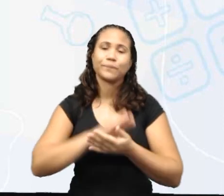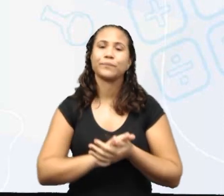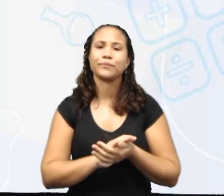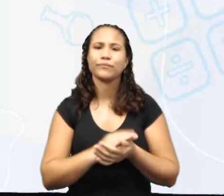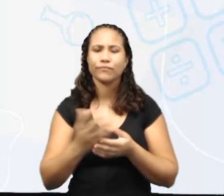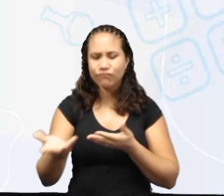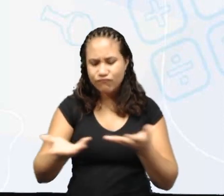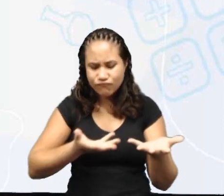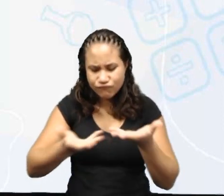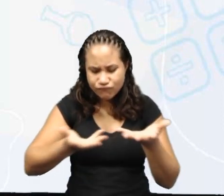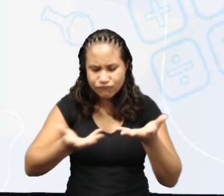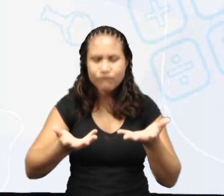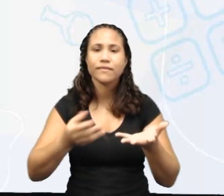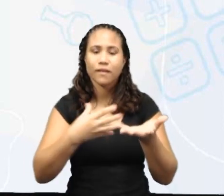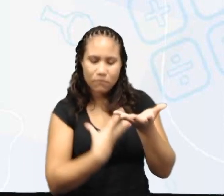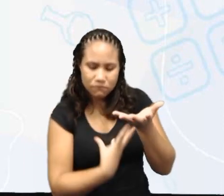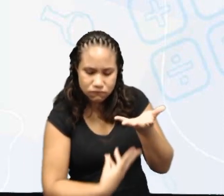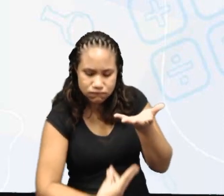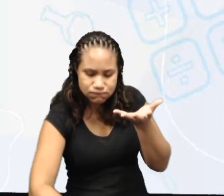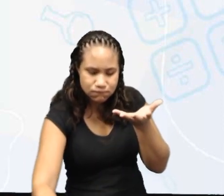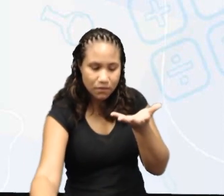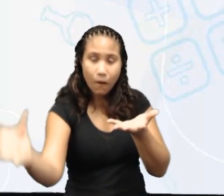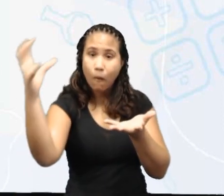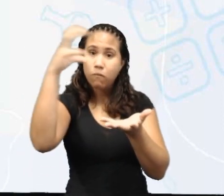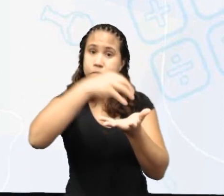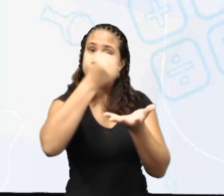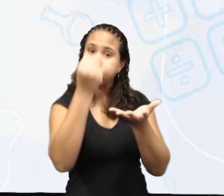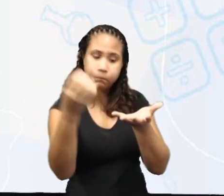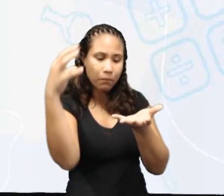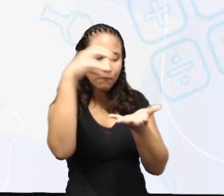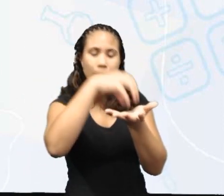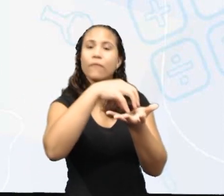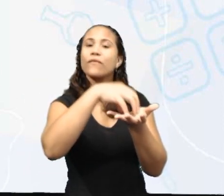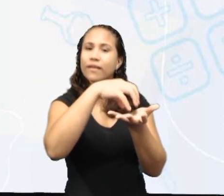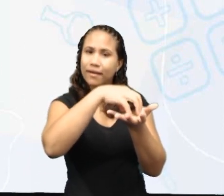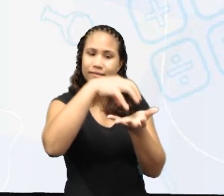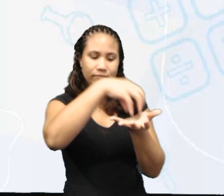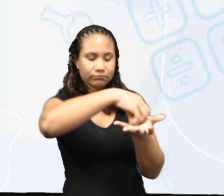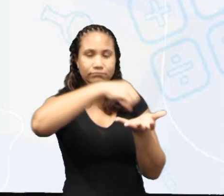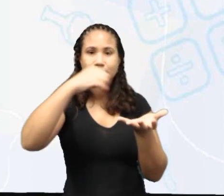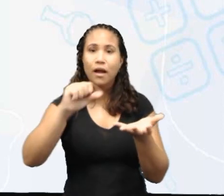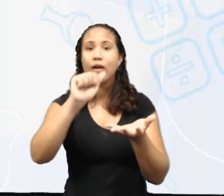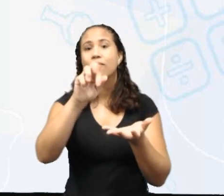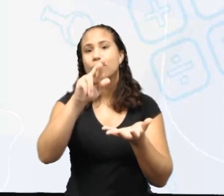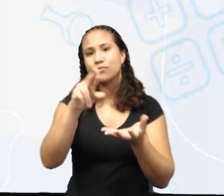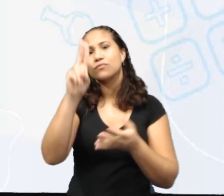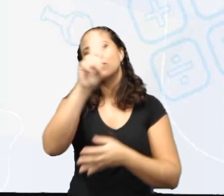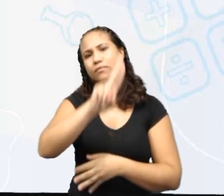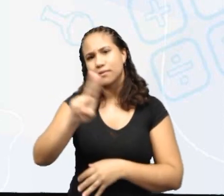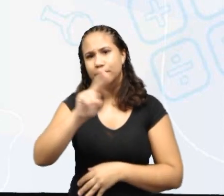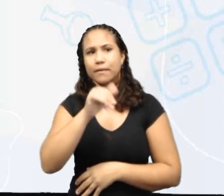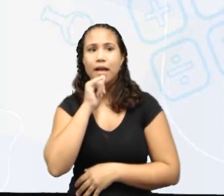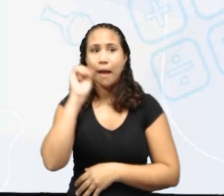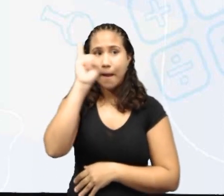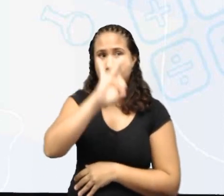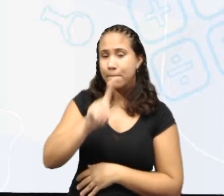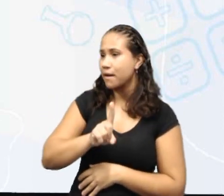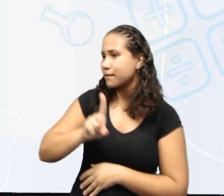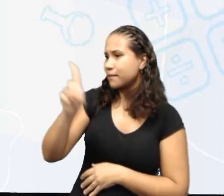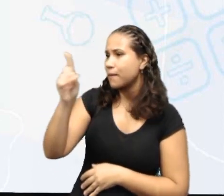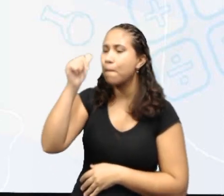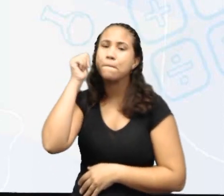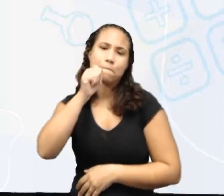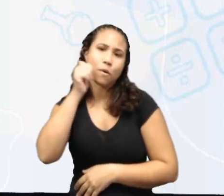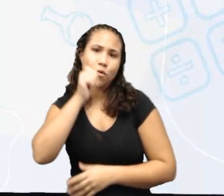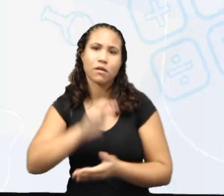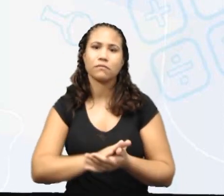carregue os grãos mais leves e deixe os mais pesados. Mas nesse caso, a gente utiliza o ar. Nessa imagem, a gente tem uma